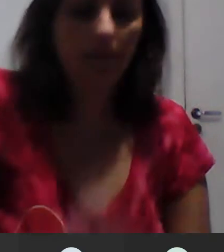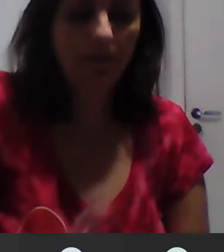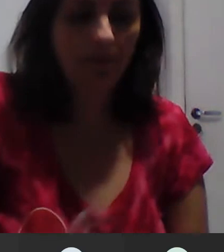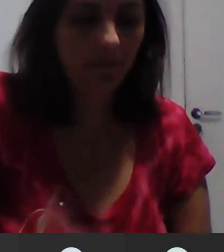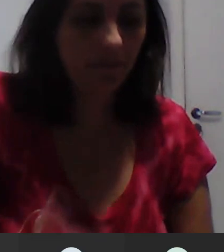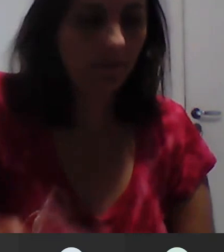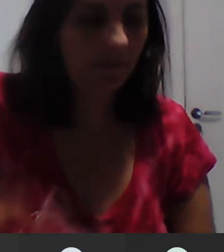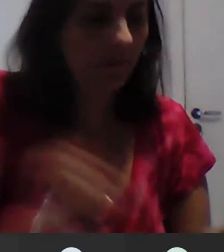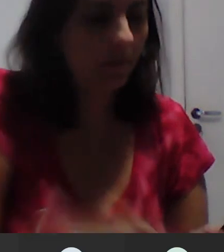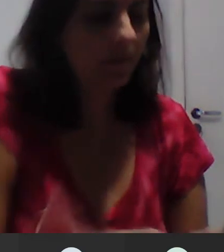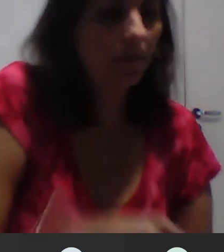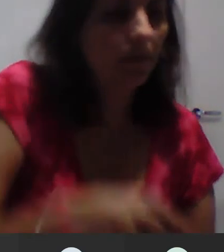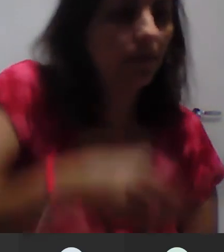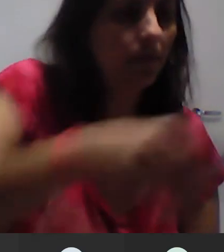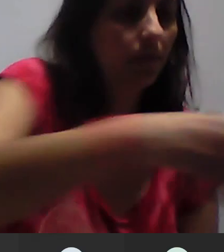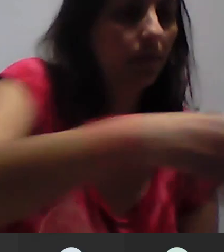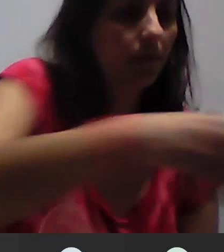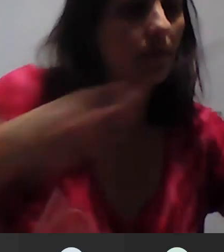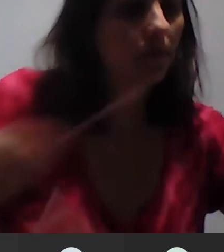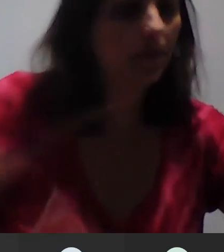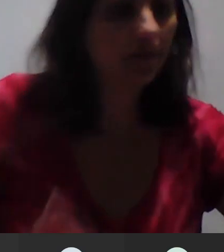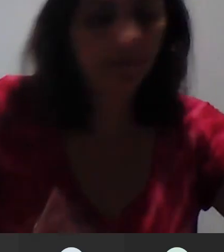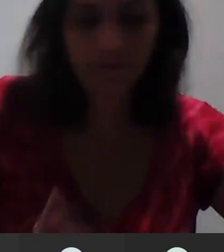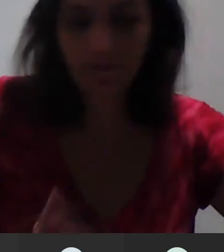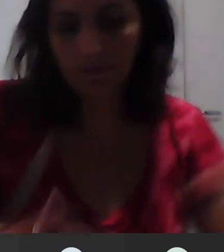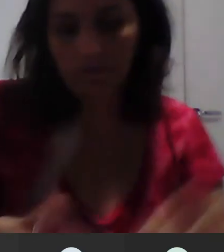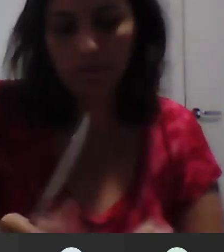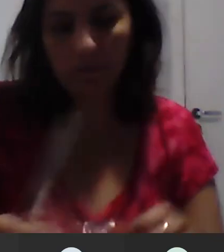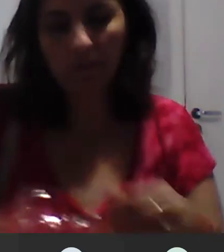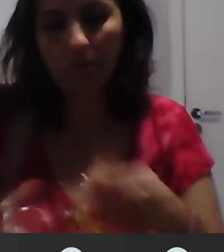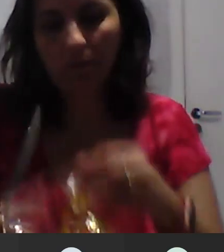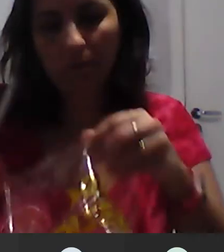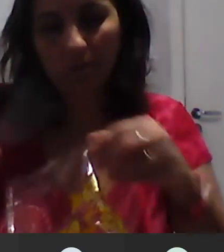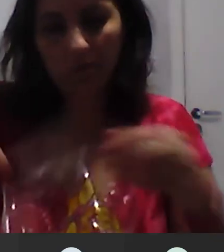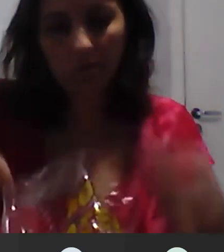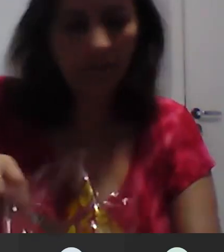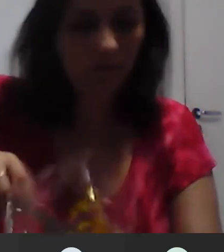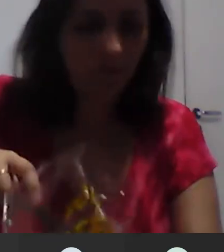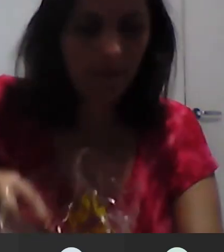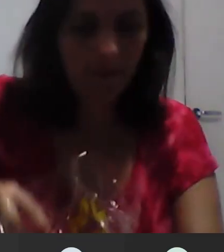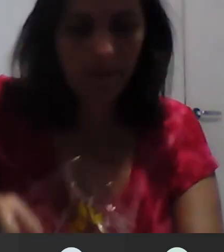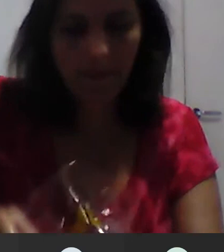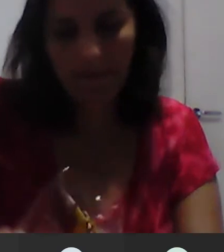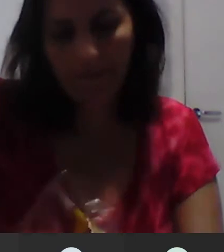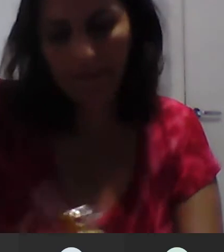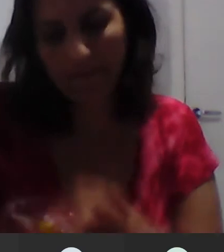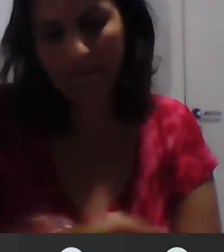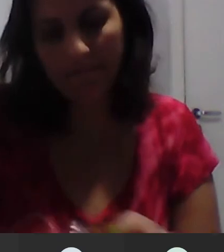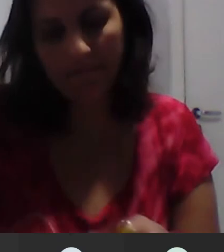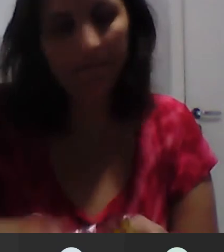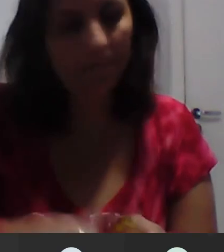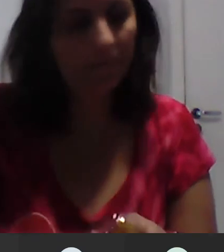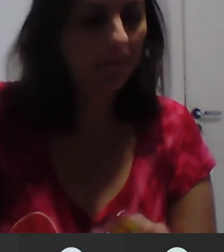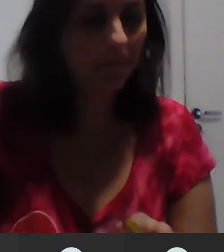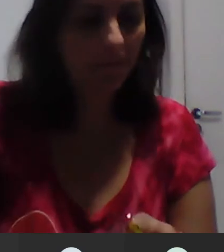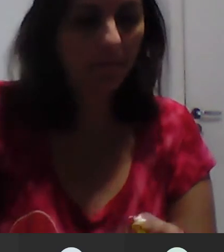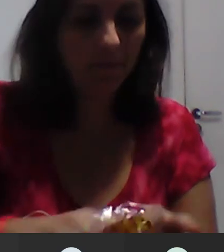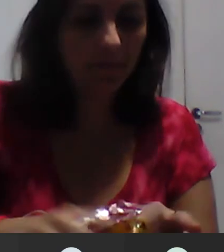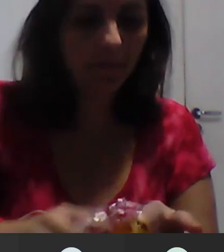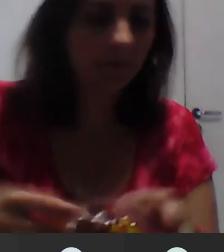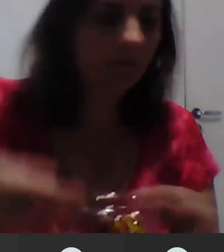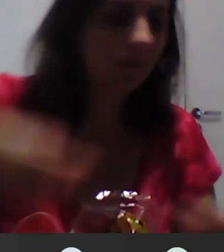gosto também passa para o alimento que vai ser preparado com esse óleo. Então, isso também, né, a pureza do óleo,